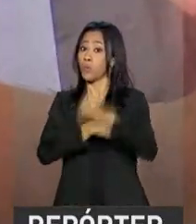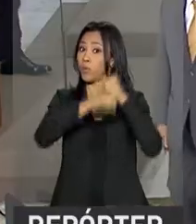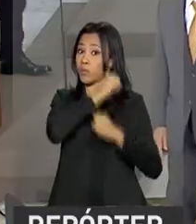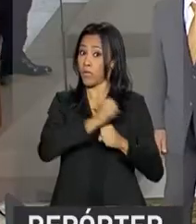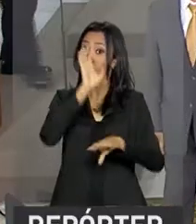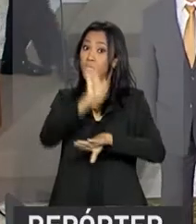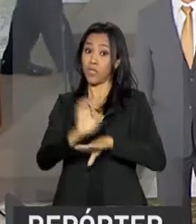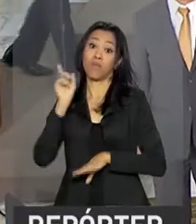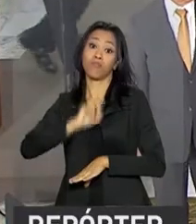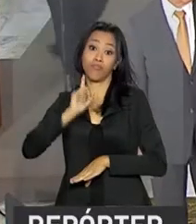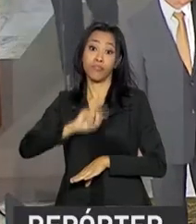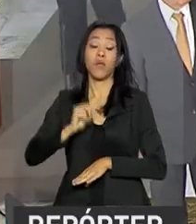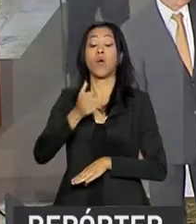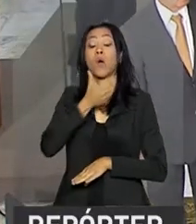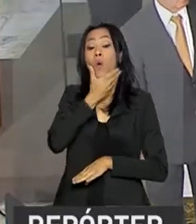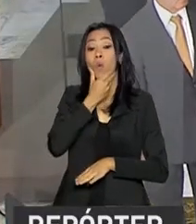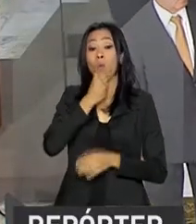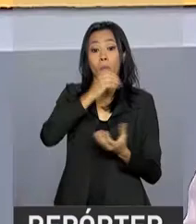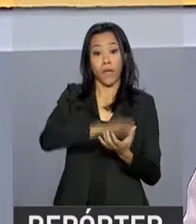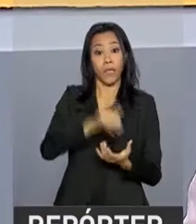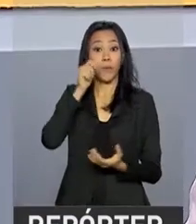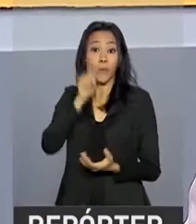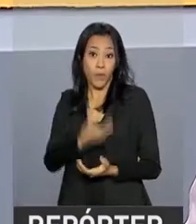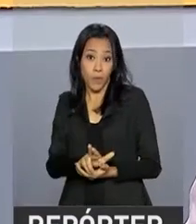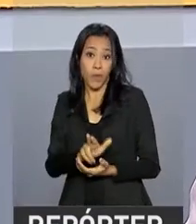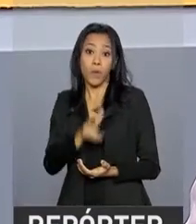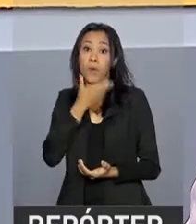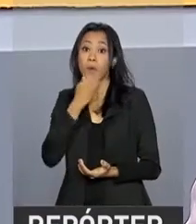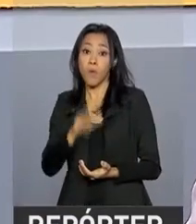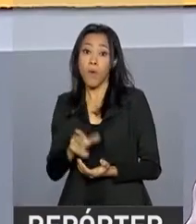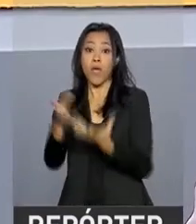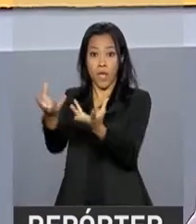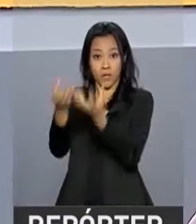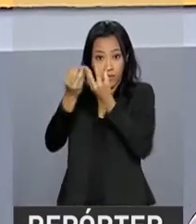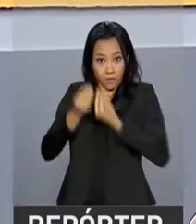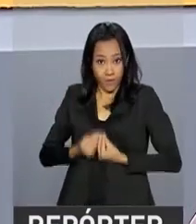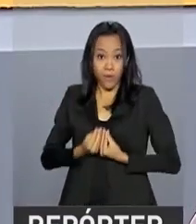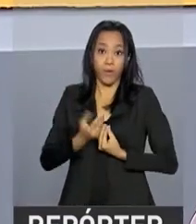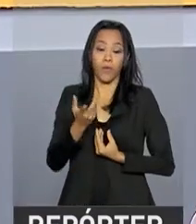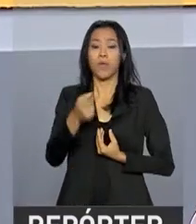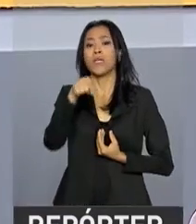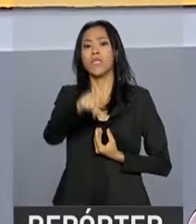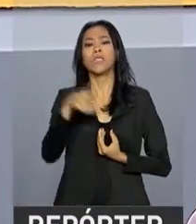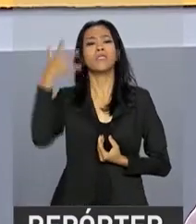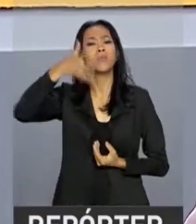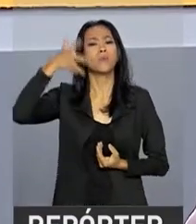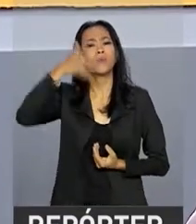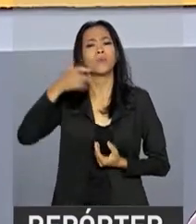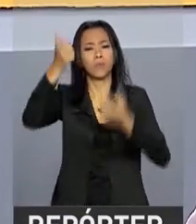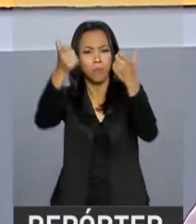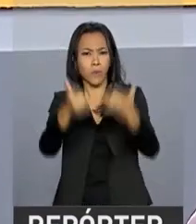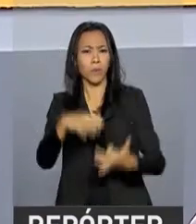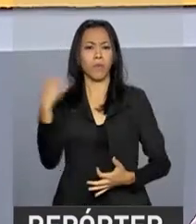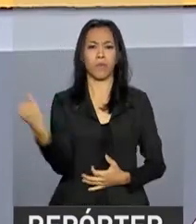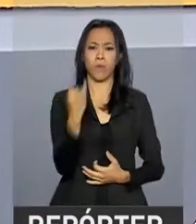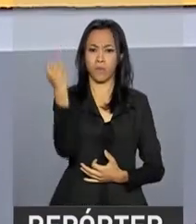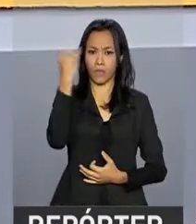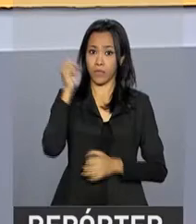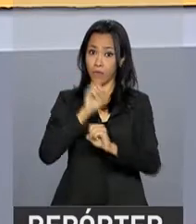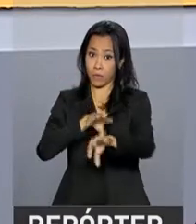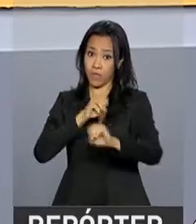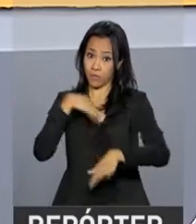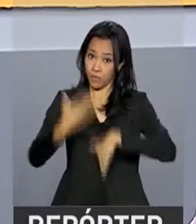eo irmão da professora receberam a homenagem em discurso o presidente michel temer destacou a importância da educação para o desenvolvimento